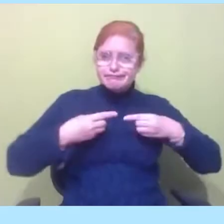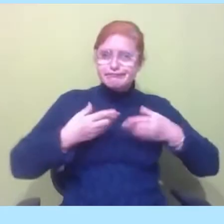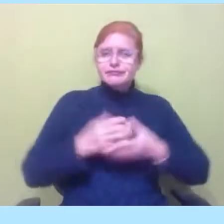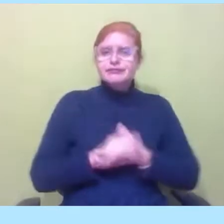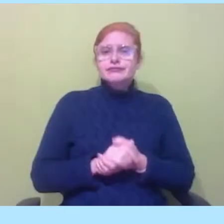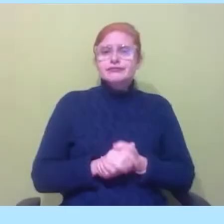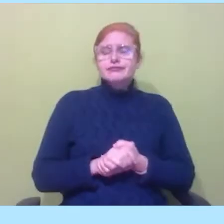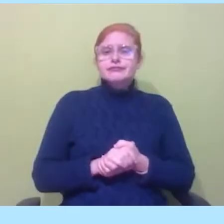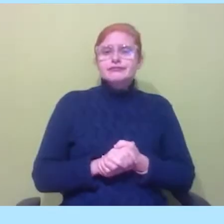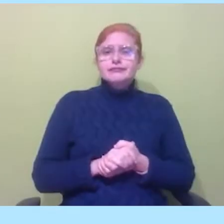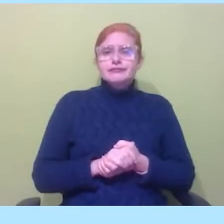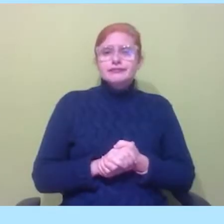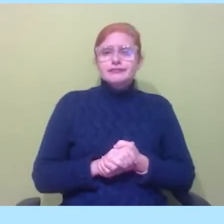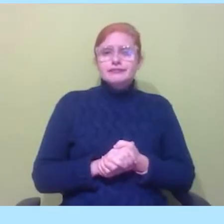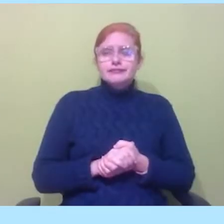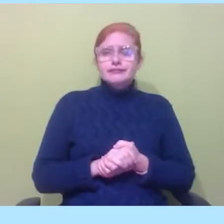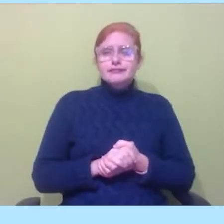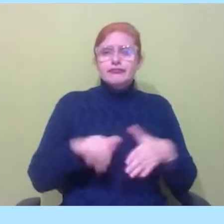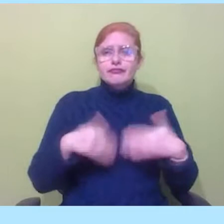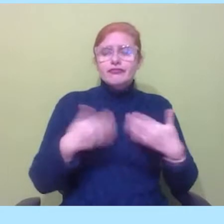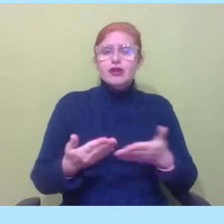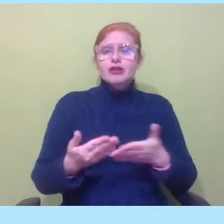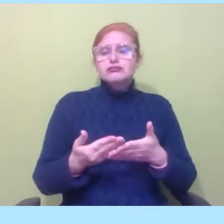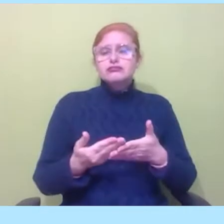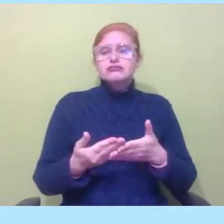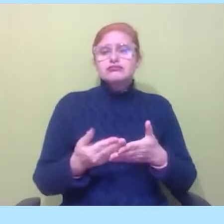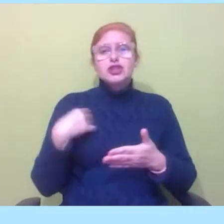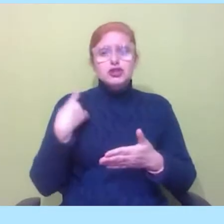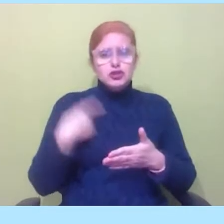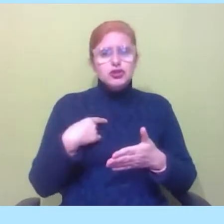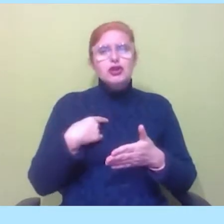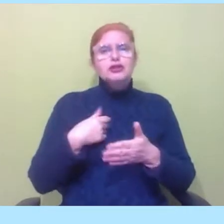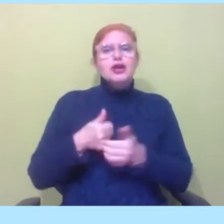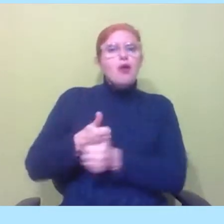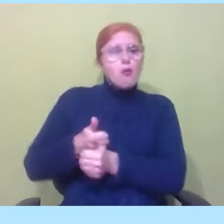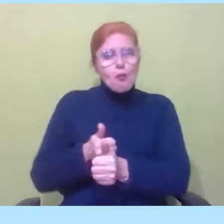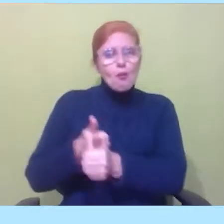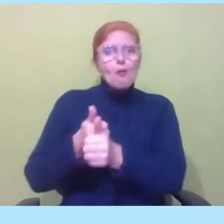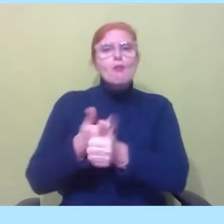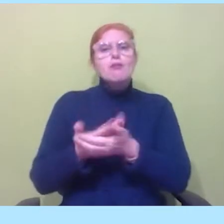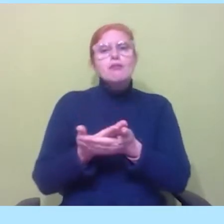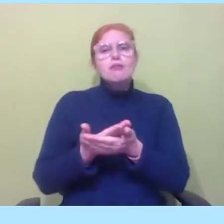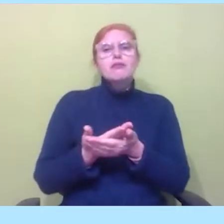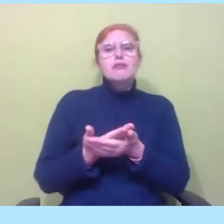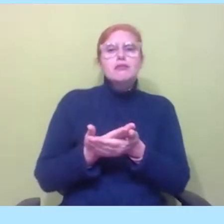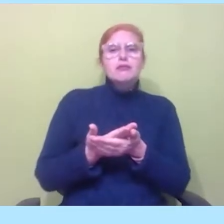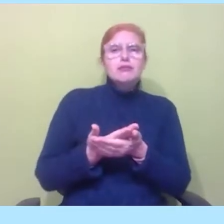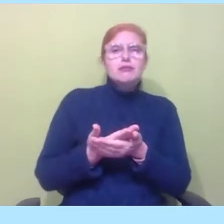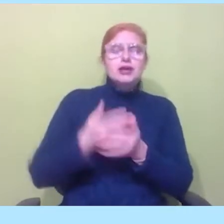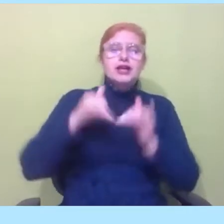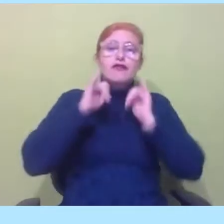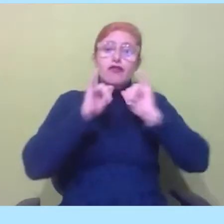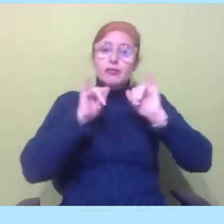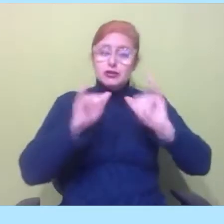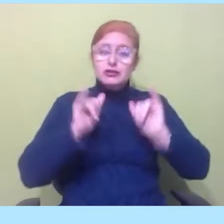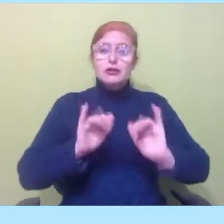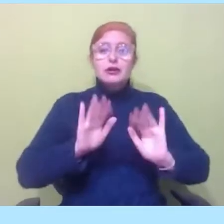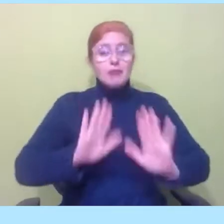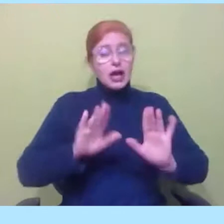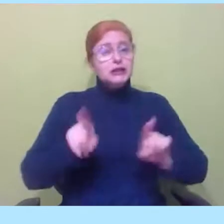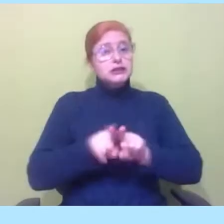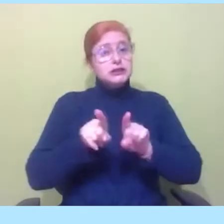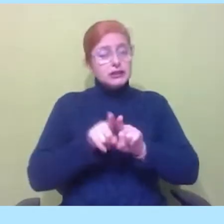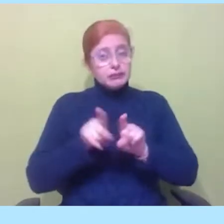Então, a gente vem acompanhando isso, e por outro lado, a gente também percebe que essas ferramentas que a gente tem